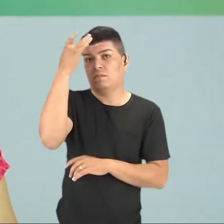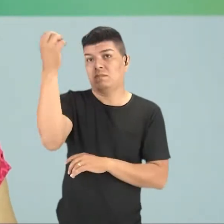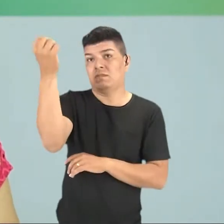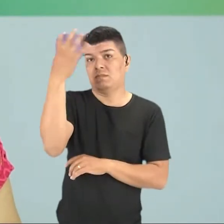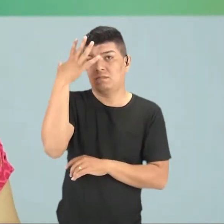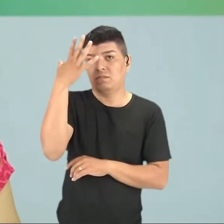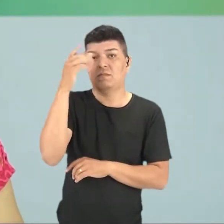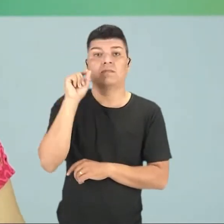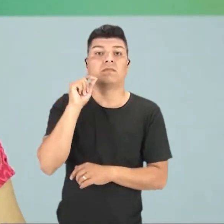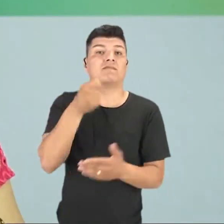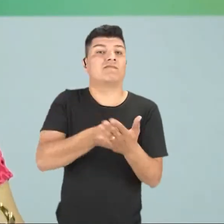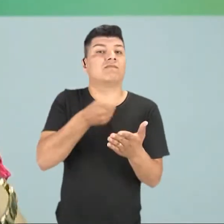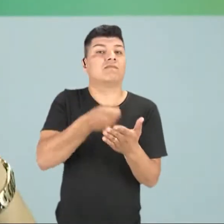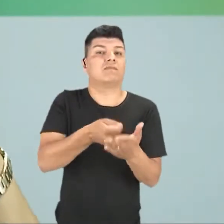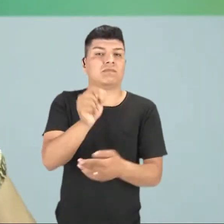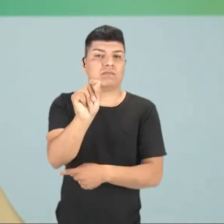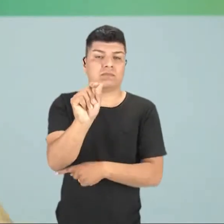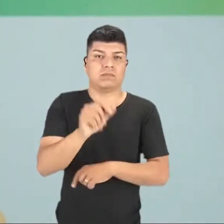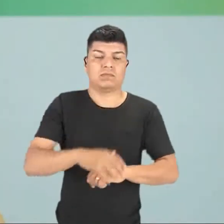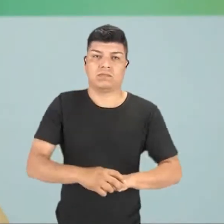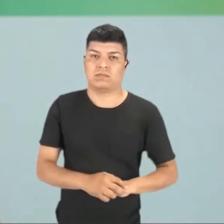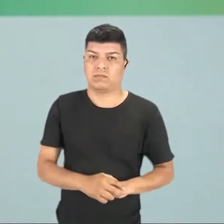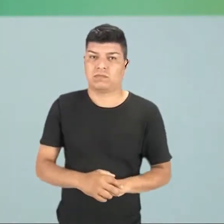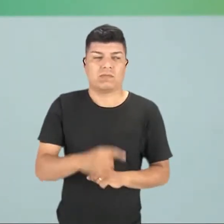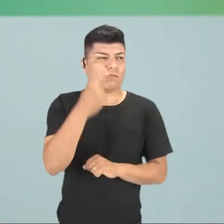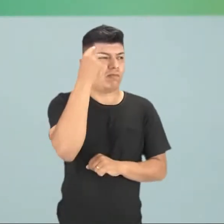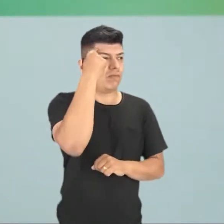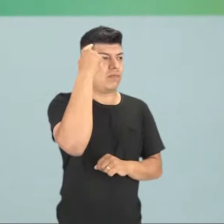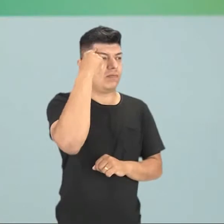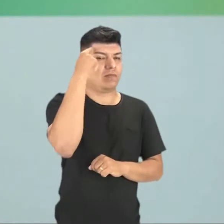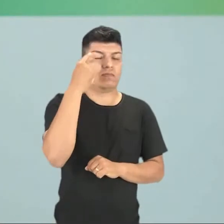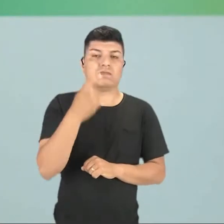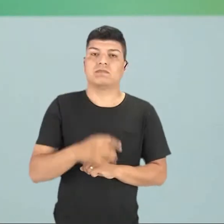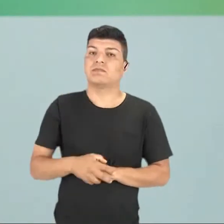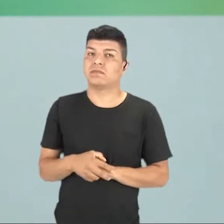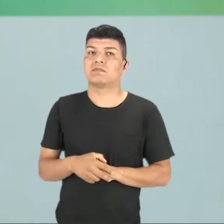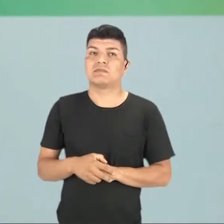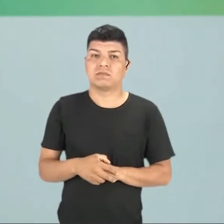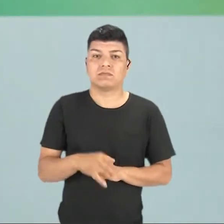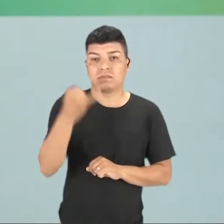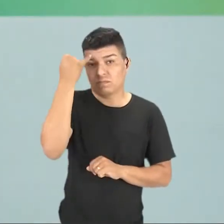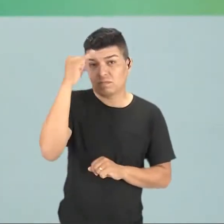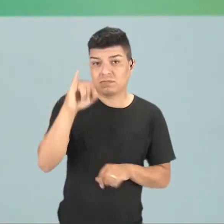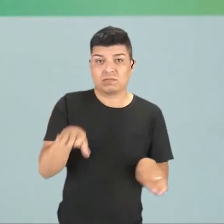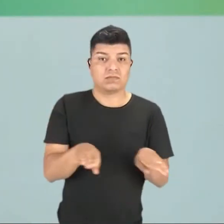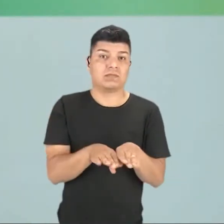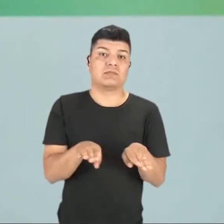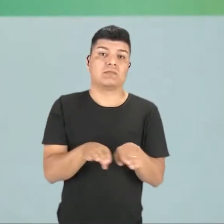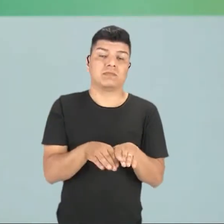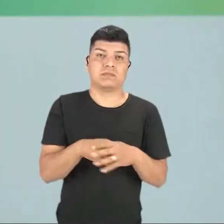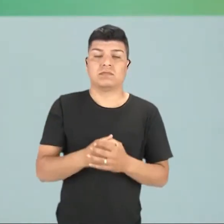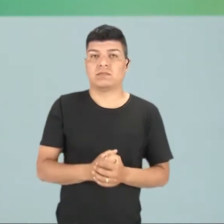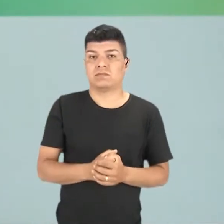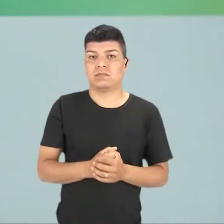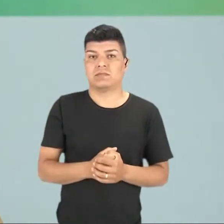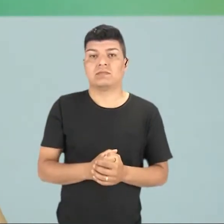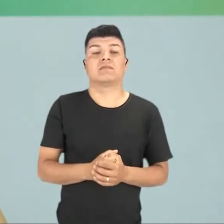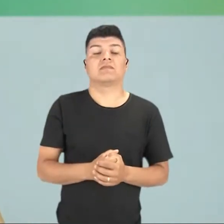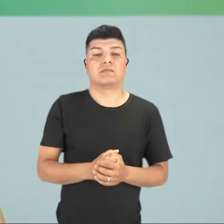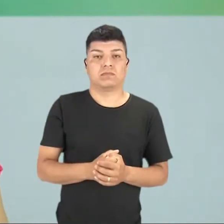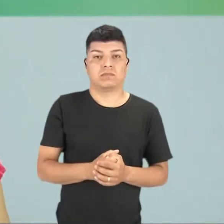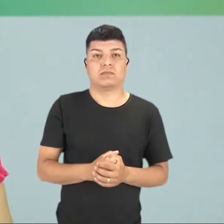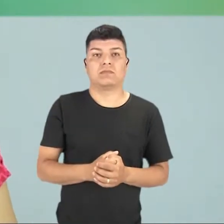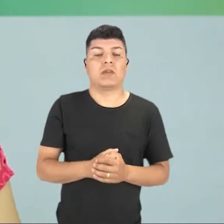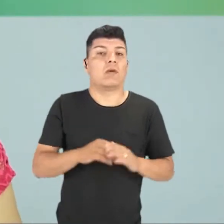eles defendiam um pensamento e uma ideia, né? Um eixo. E